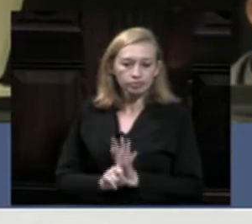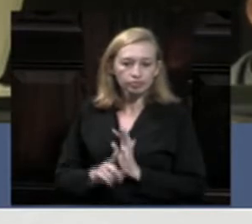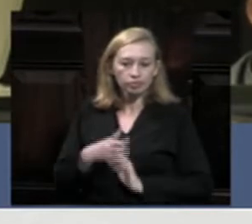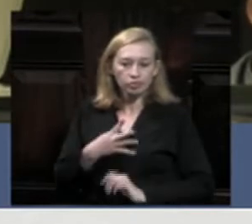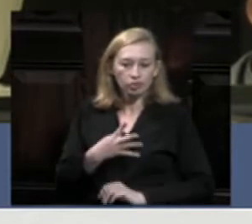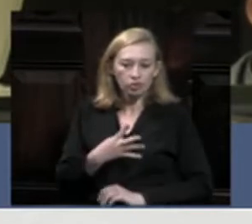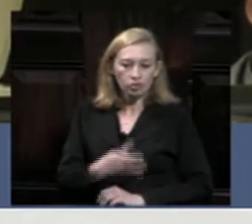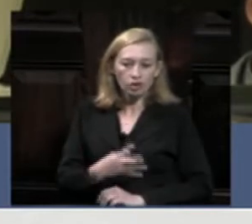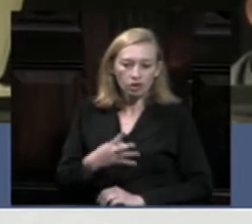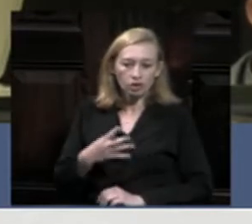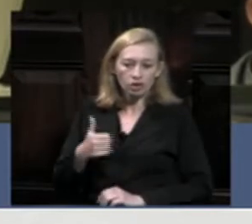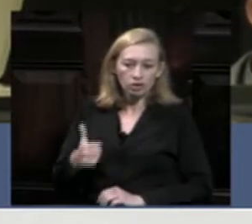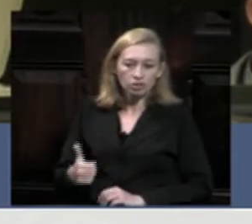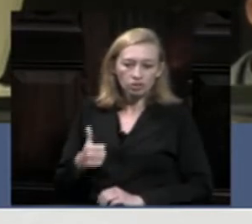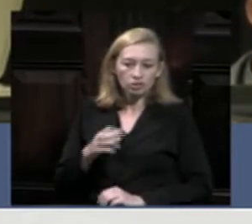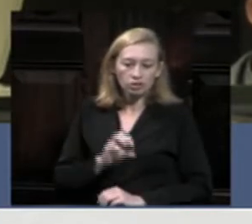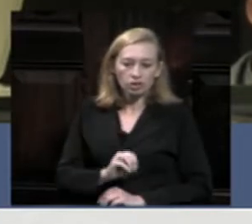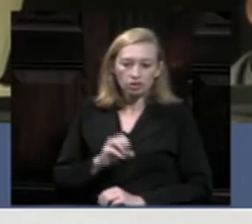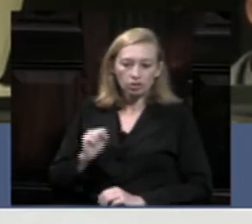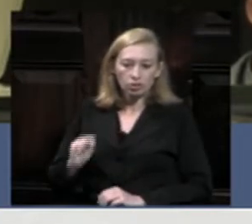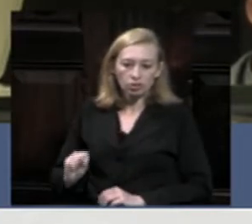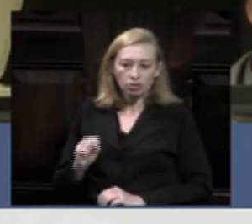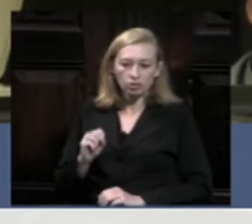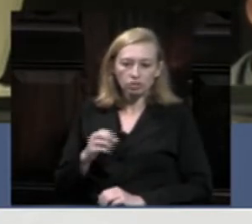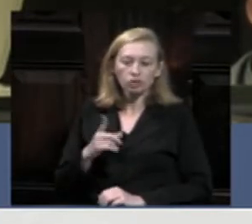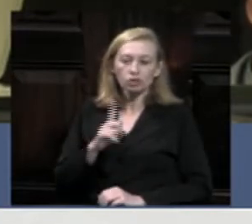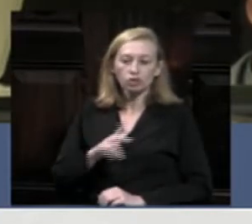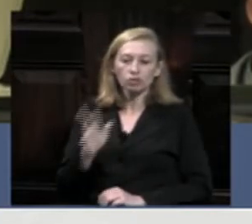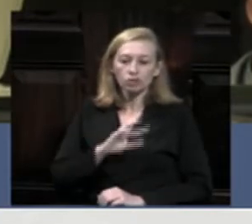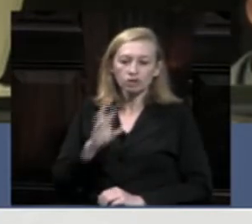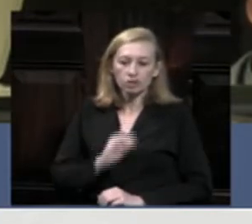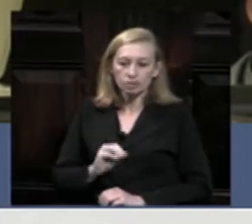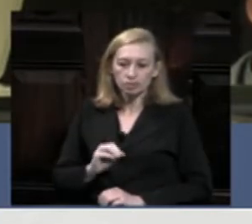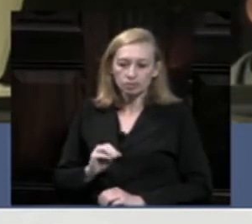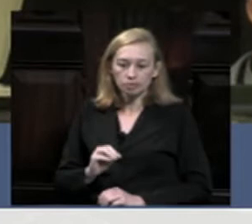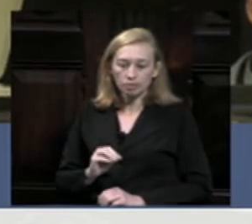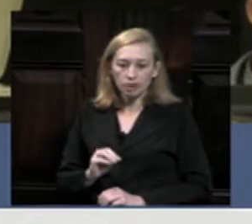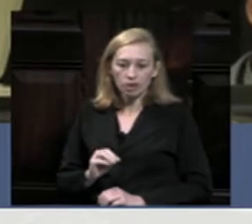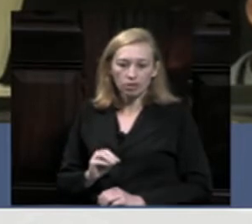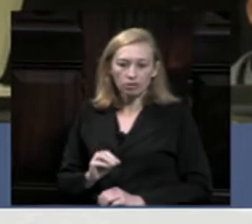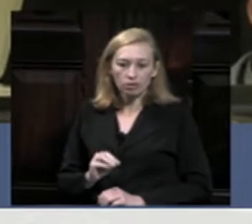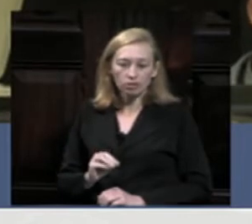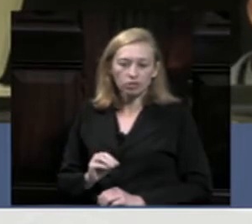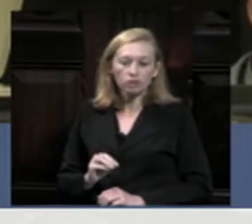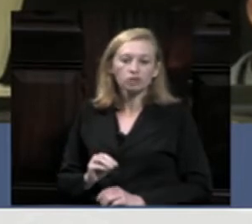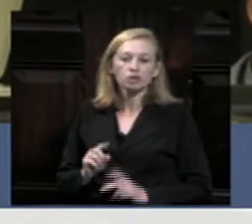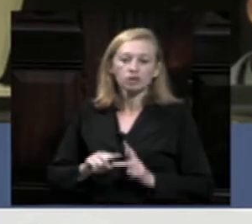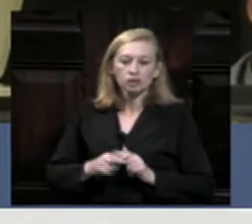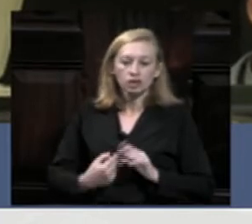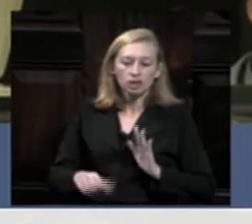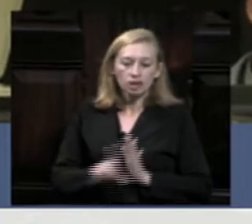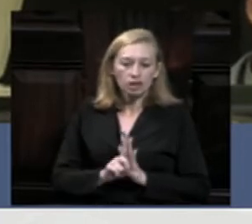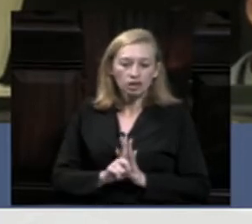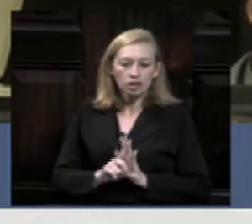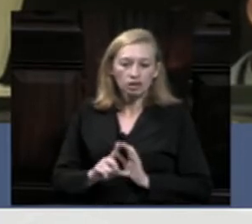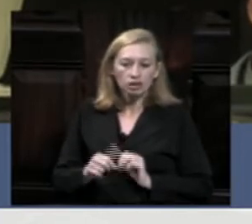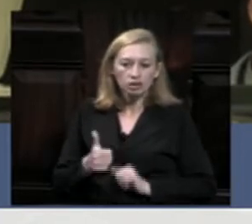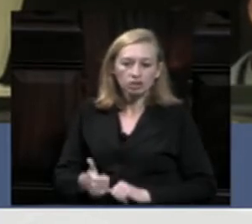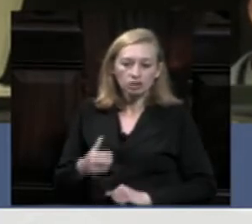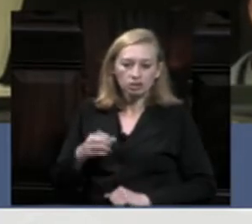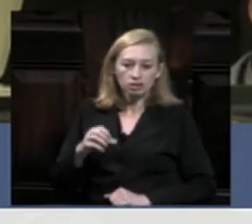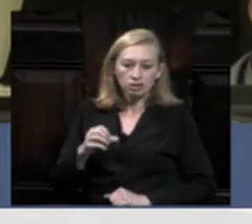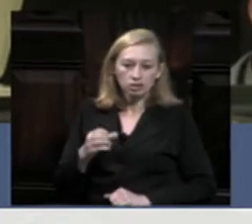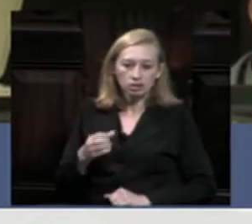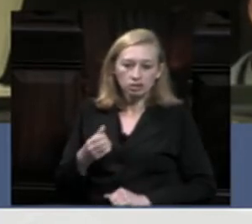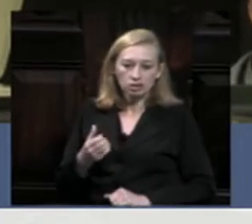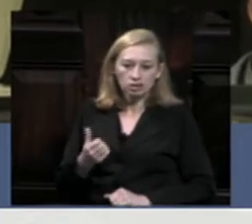de 2018, de autoria dos deputados Luiz Paulo, André Siciliano e Paulo Ramos, que altera a lei 3.189 de 22 de fevereiro de